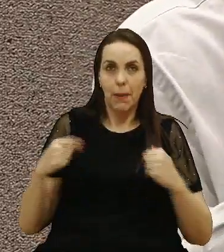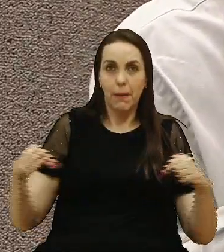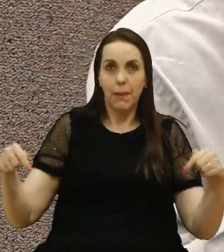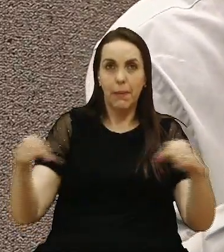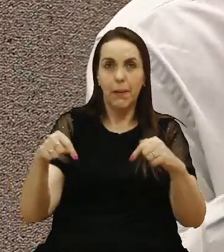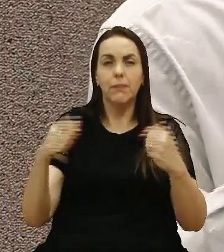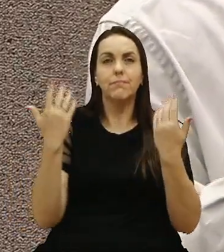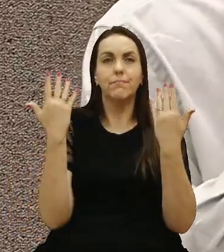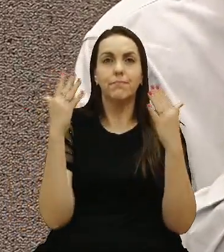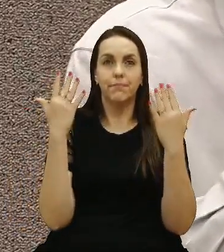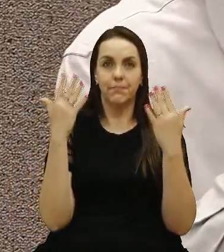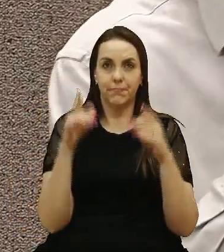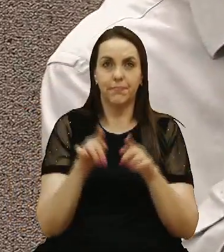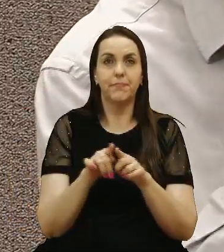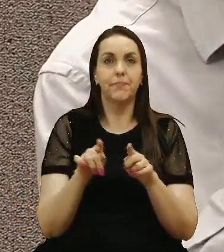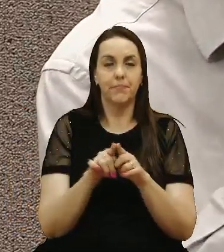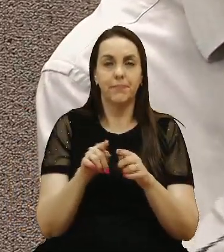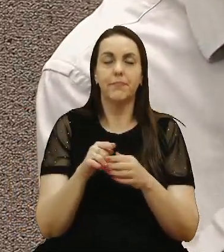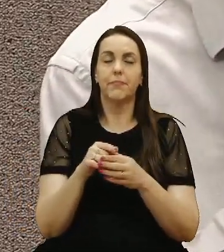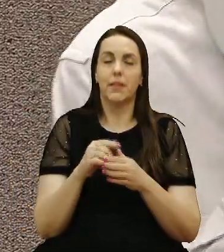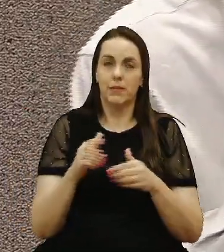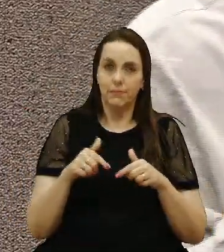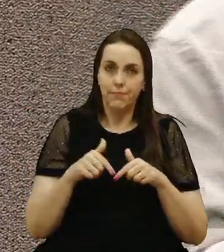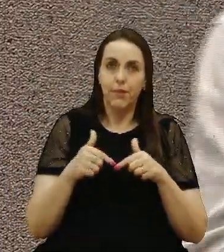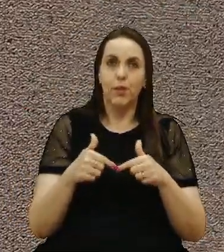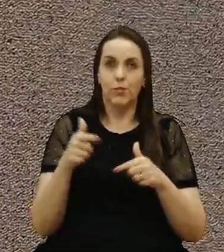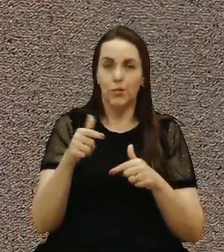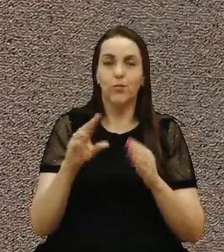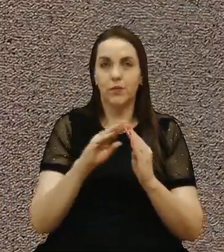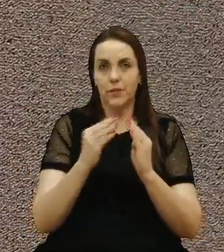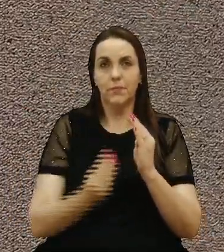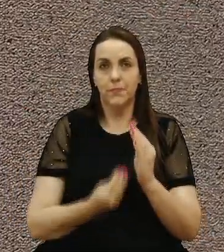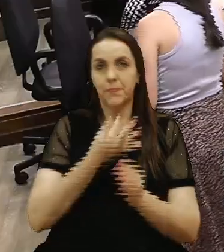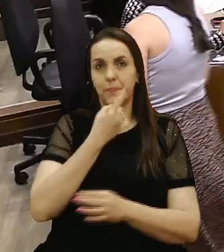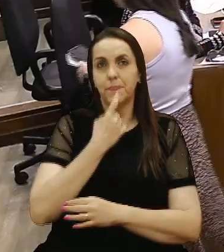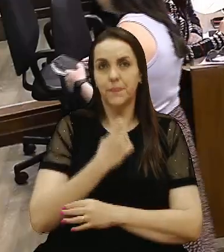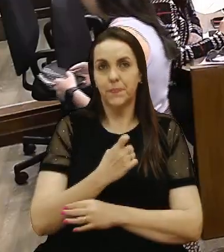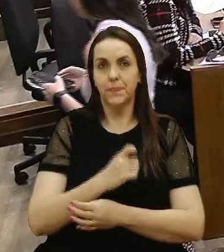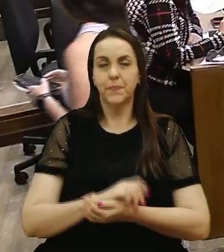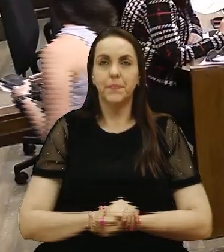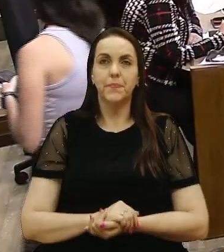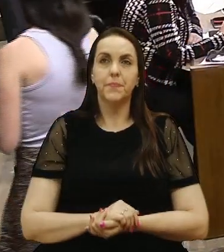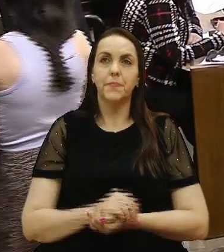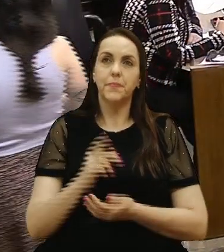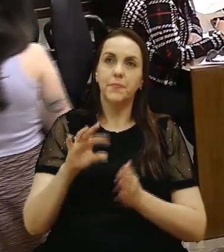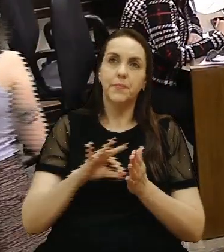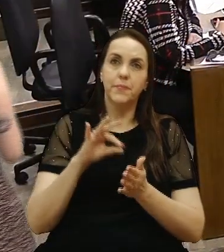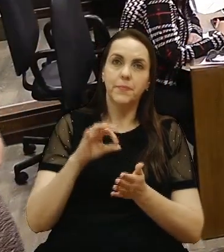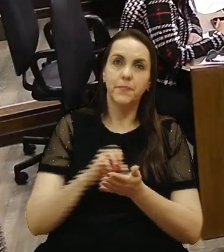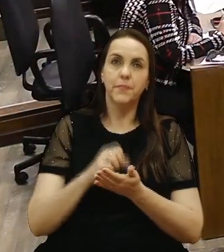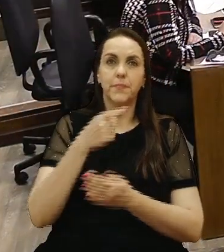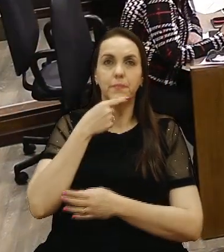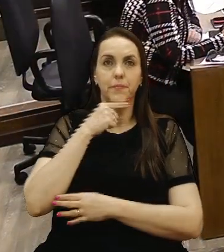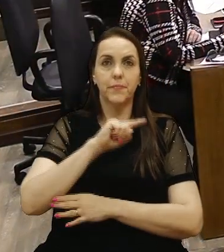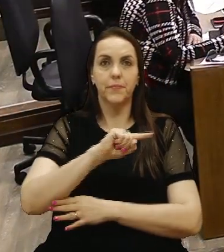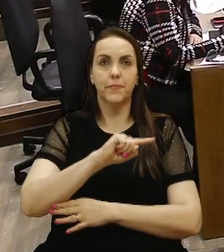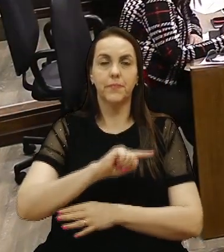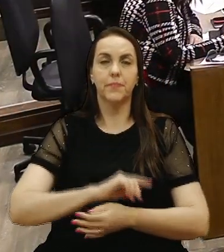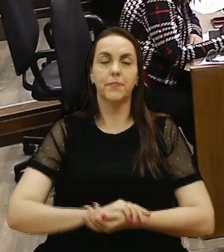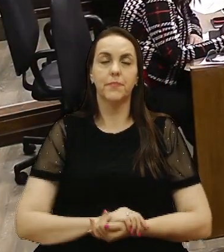meus parabéns nessa caminhada aí do João Wes e do SAMAI. Obrigado. Próximo vereador inscrito, Caleb Garbim.